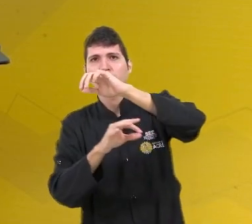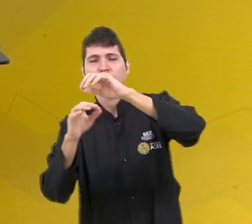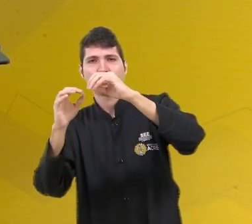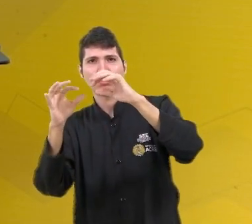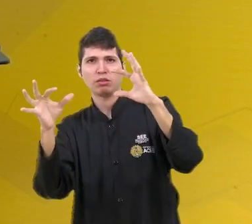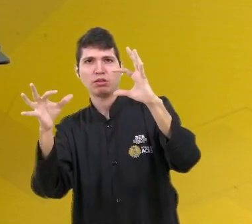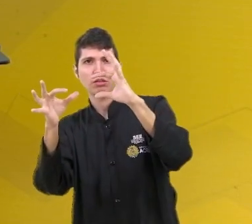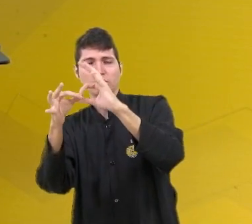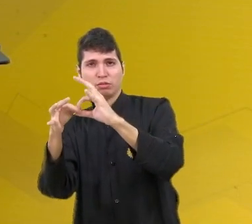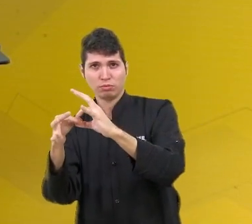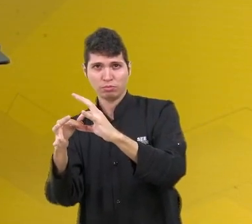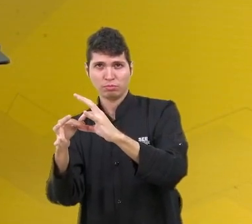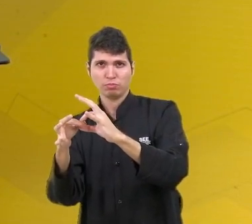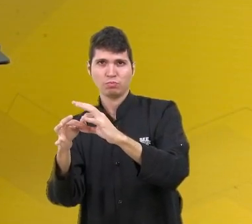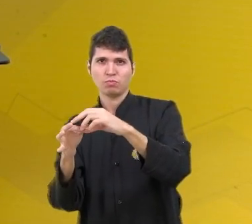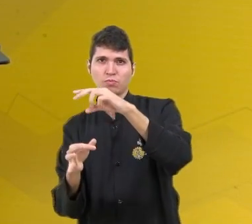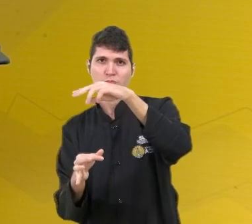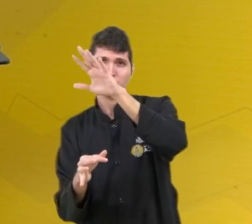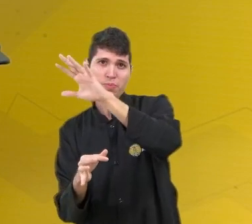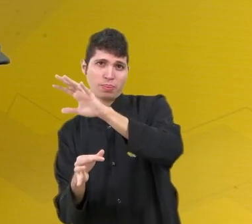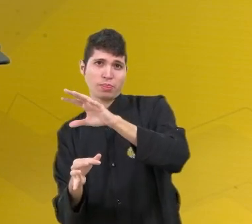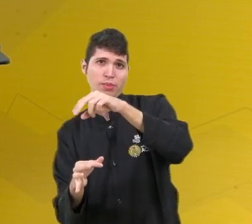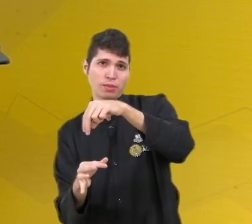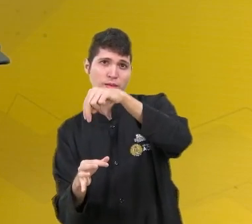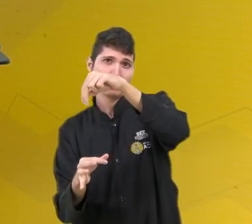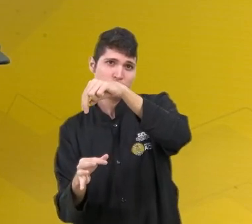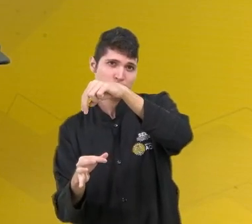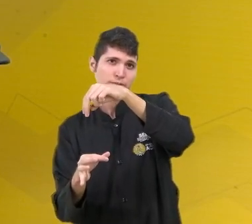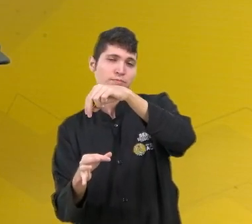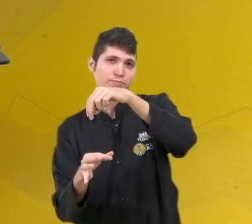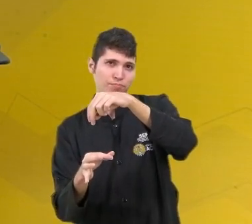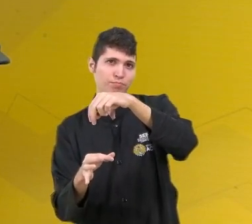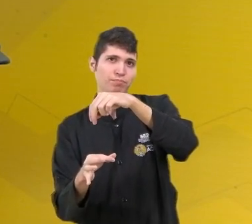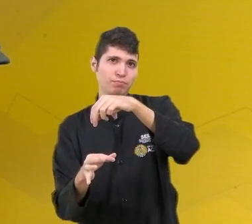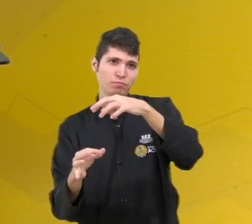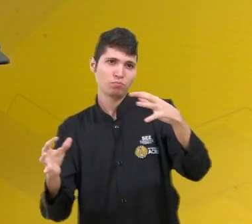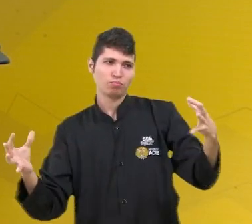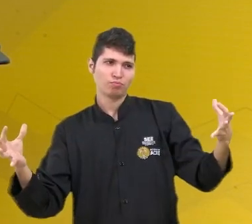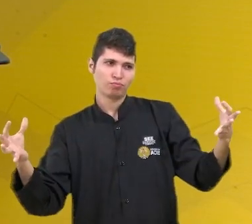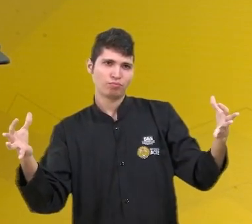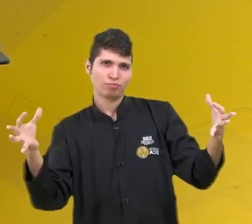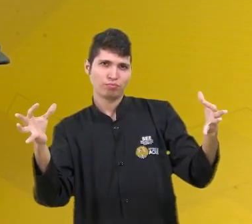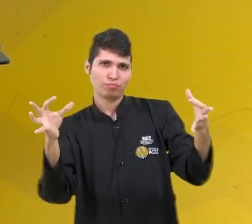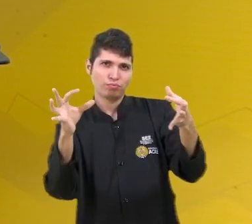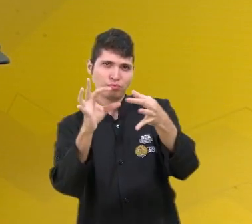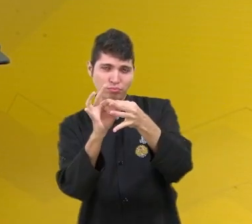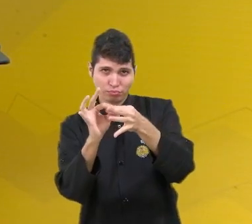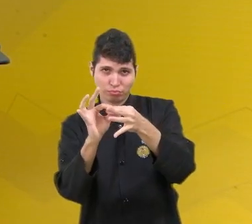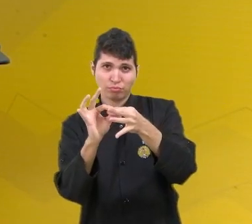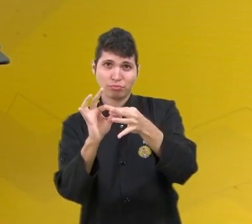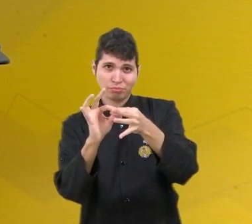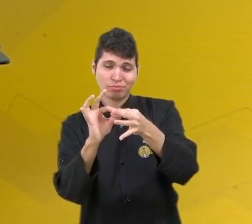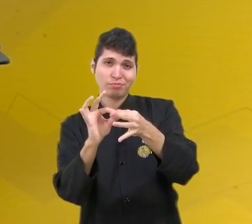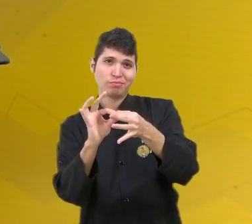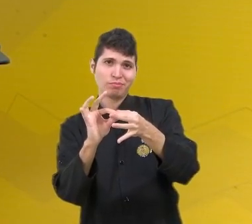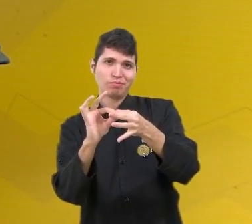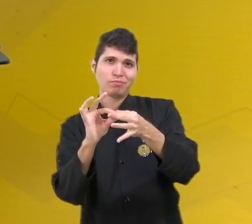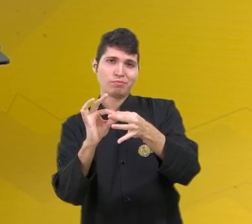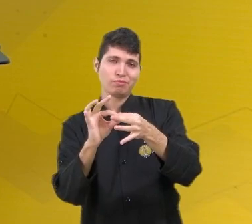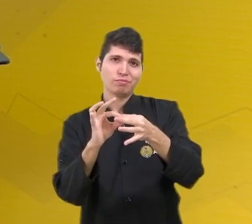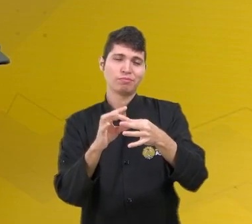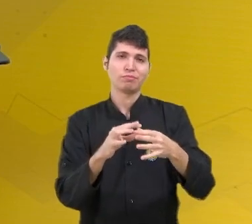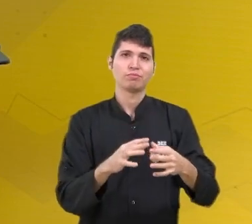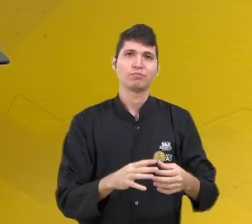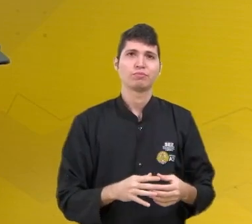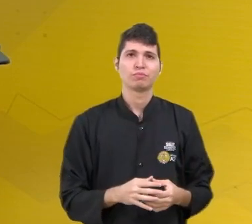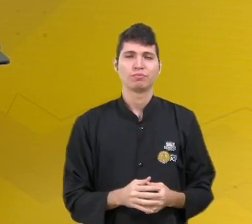vamos seguir aqui para entender cada uma dessas 3 regionalizações geoeconômicas. Lembrando que não é a regionalização oficial do Brasil, é apenas para caráter